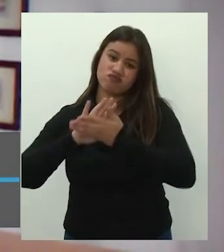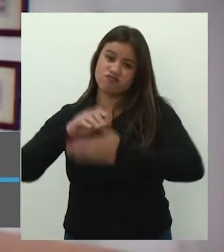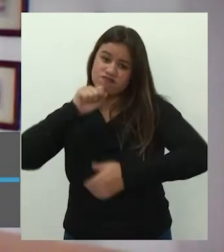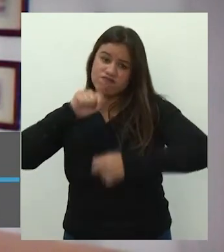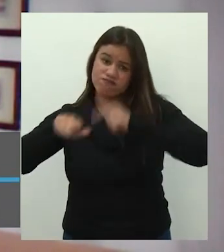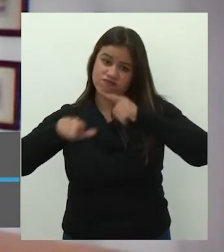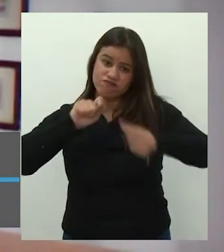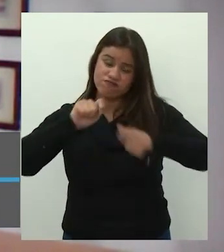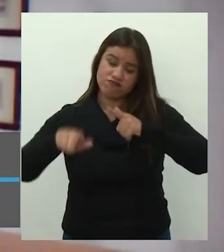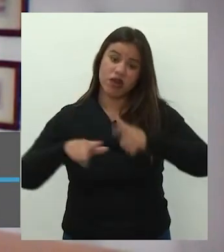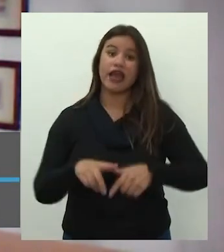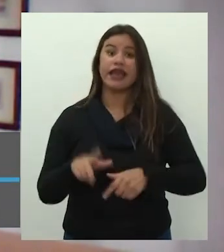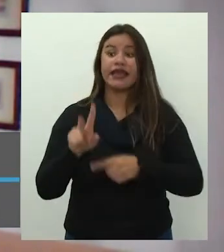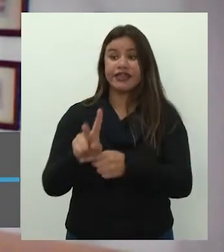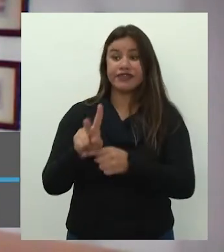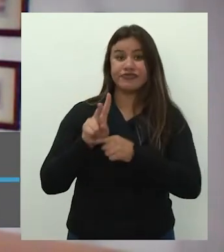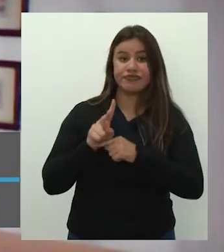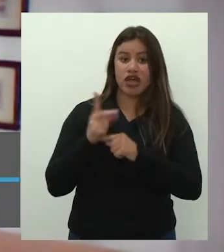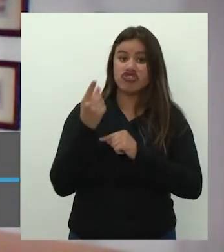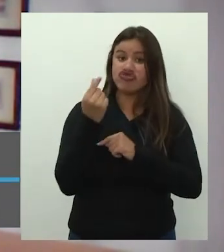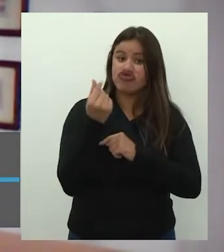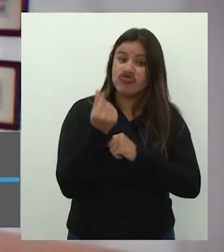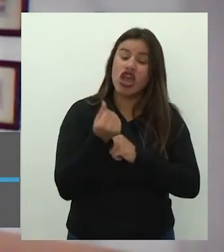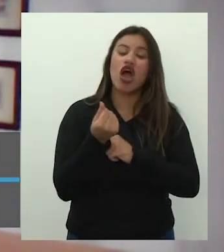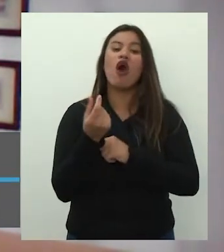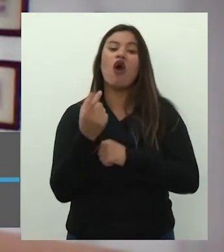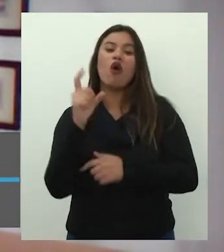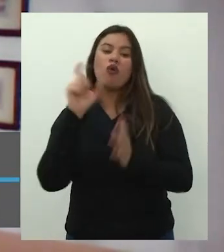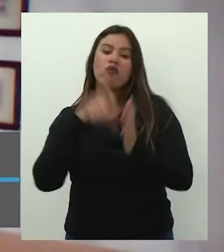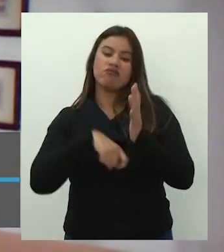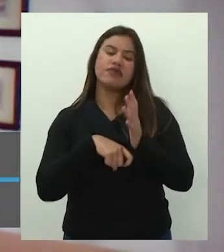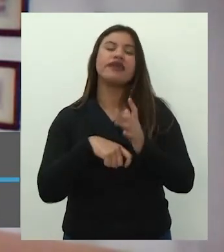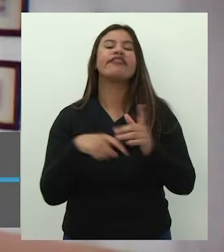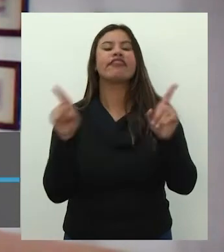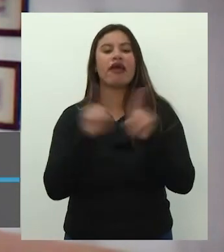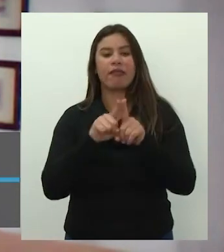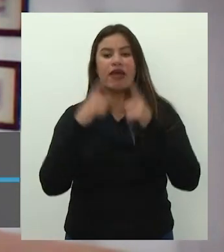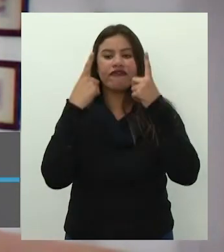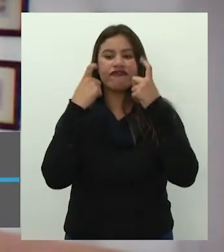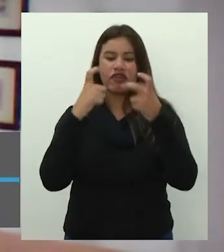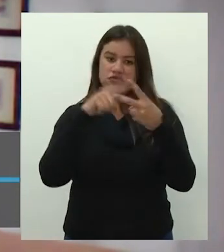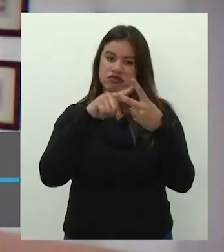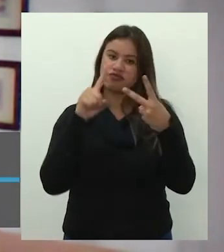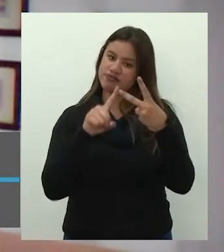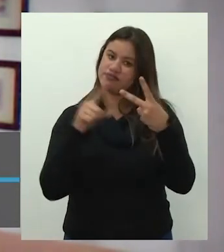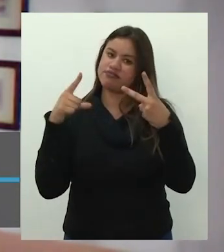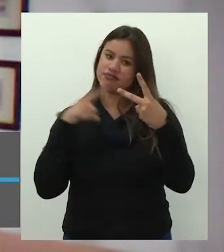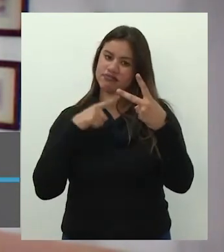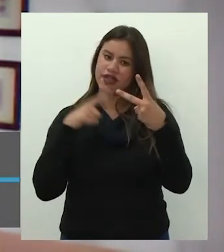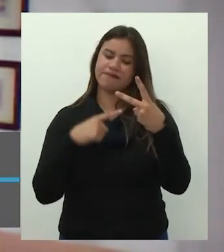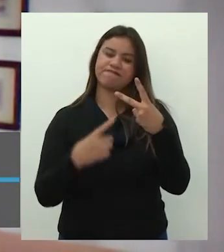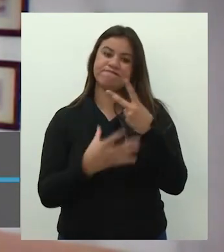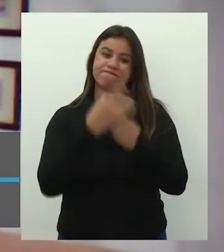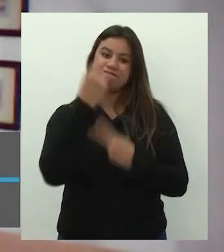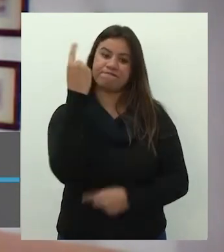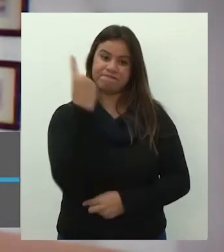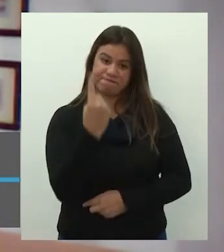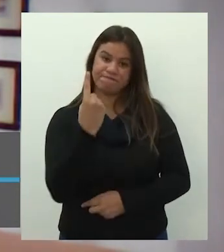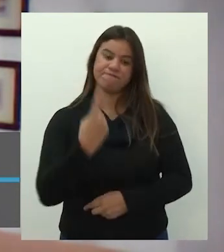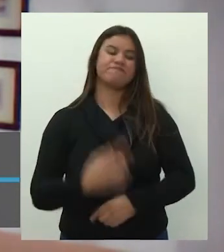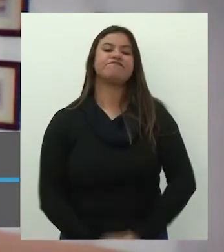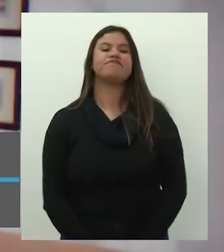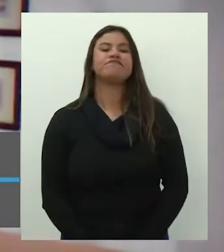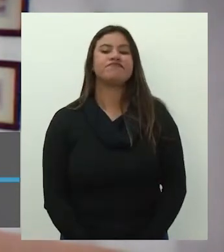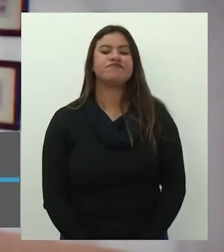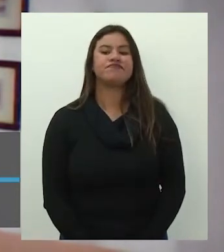o recurso é outro tipo de violência. Então, são dois tipos de violência em um só, tá?